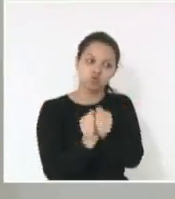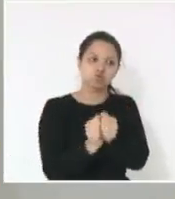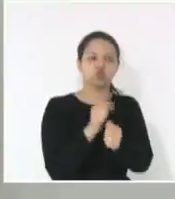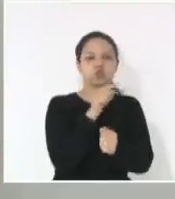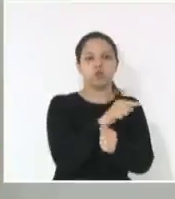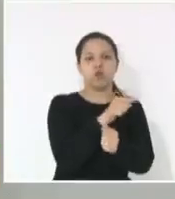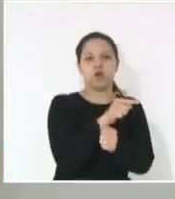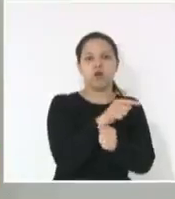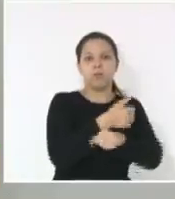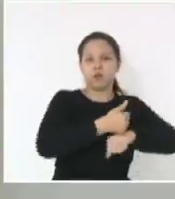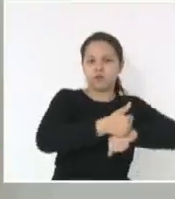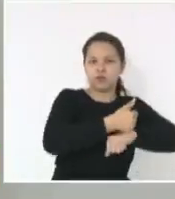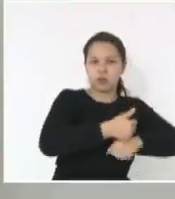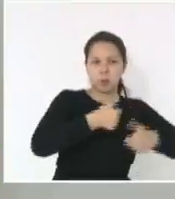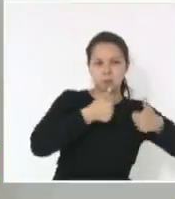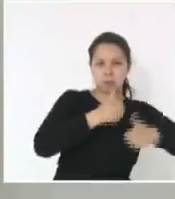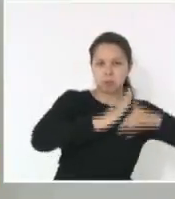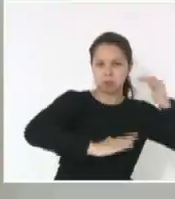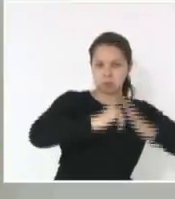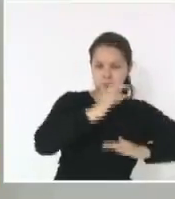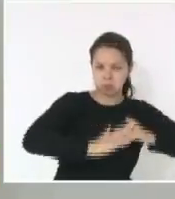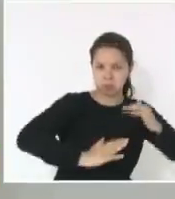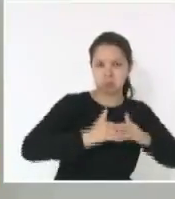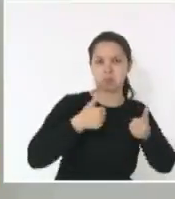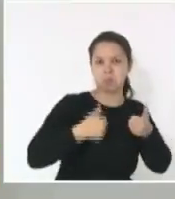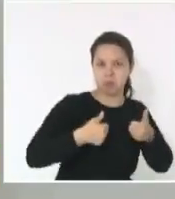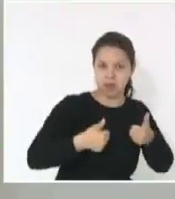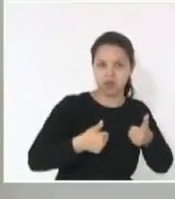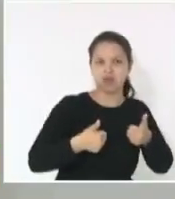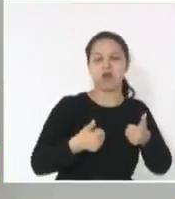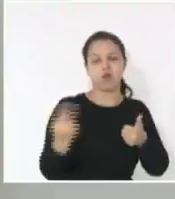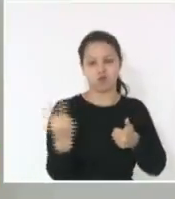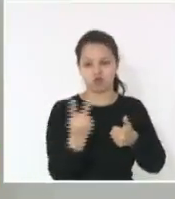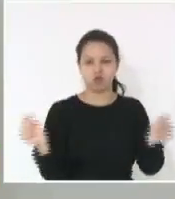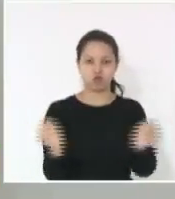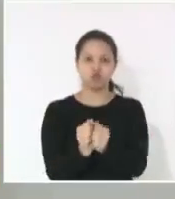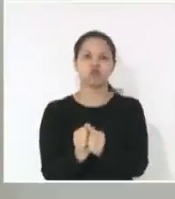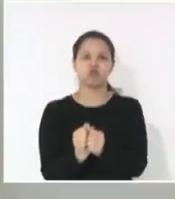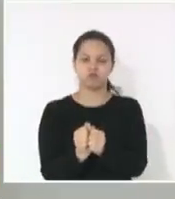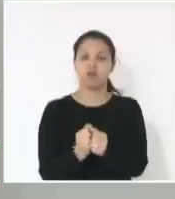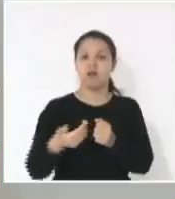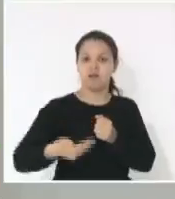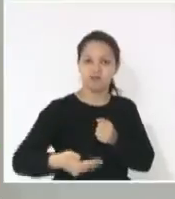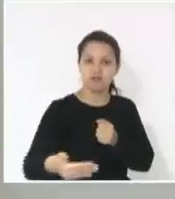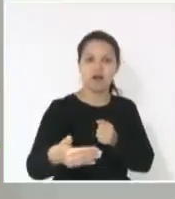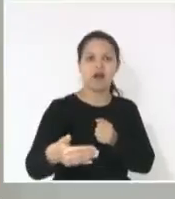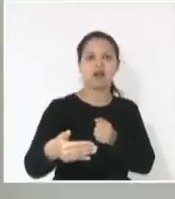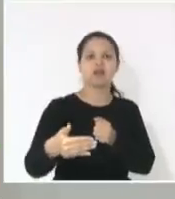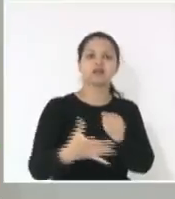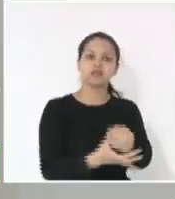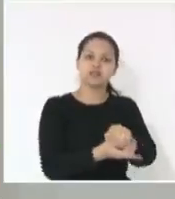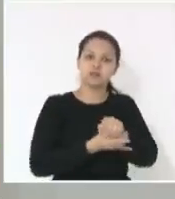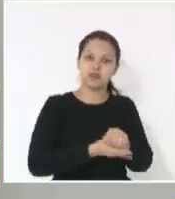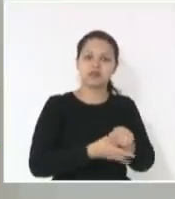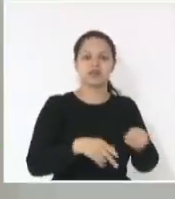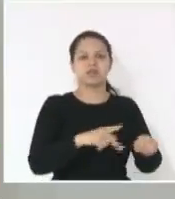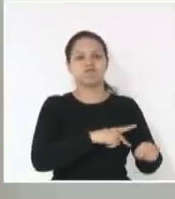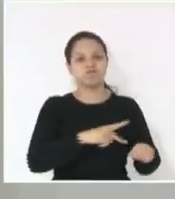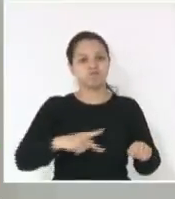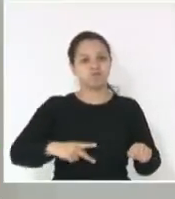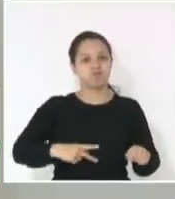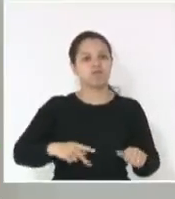temos, motivados, capacitados, nós vamos ter cada vez mais uma segurança pública